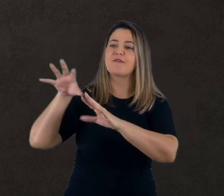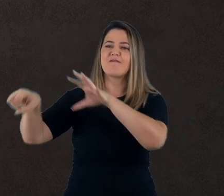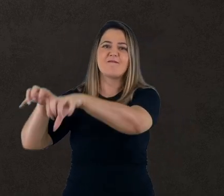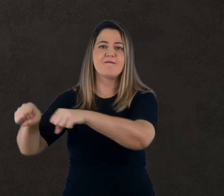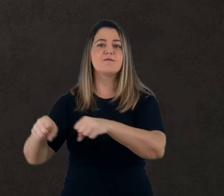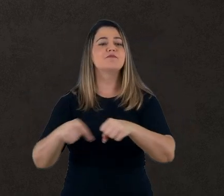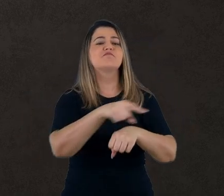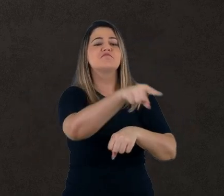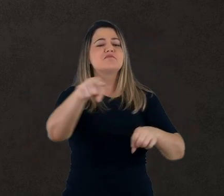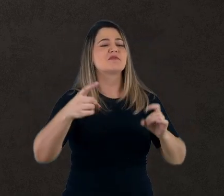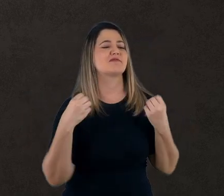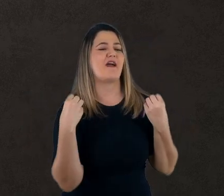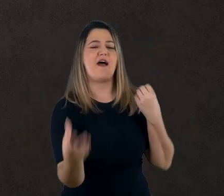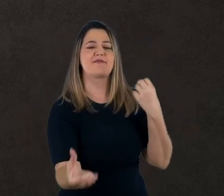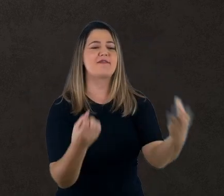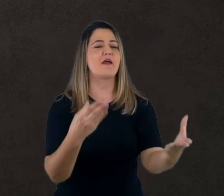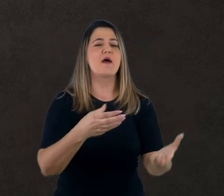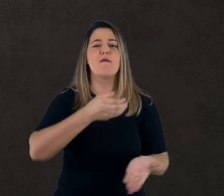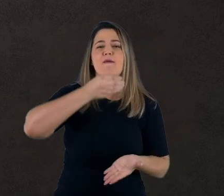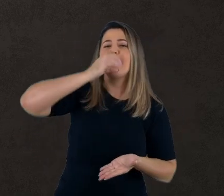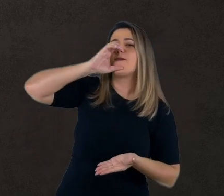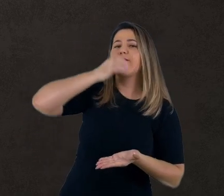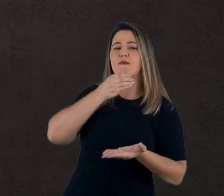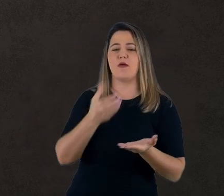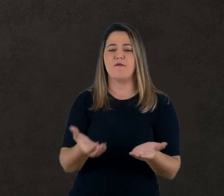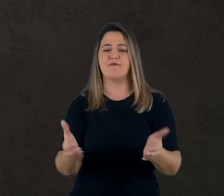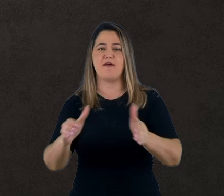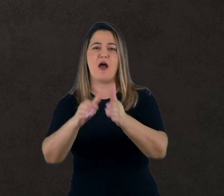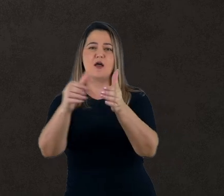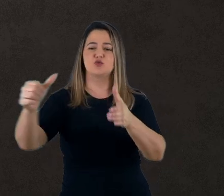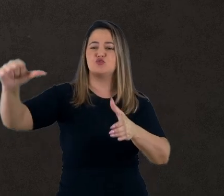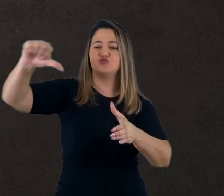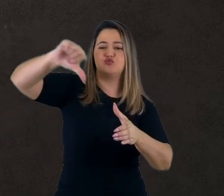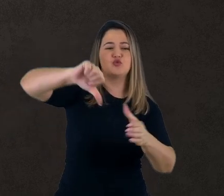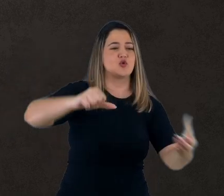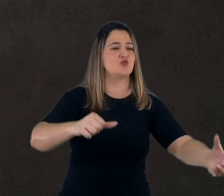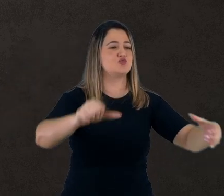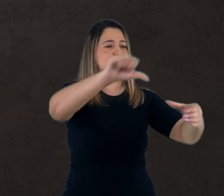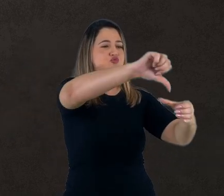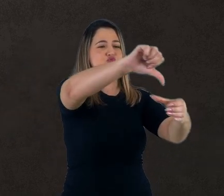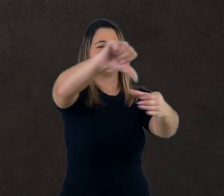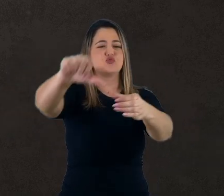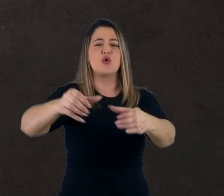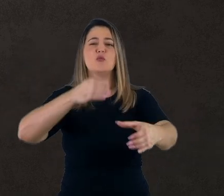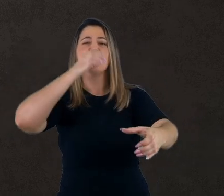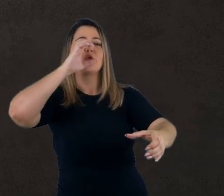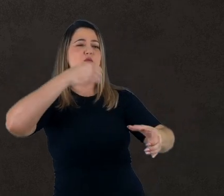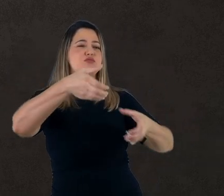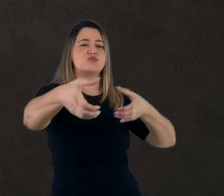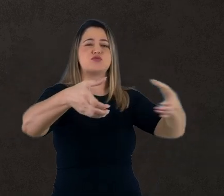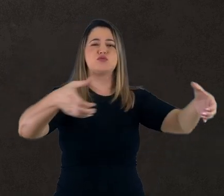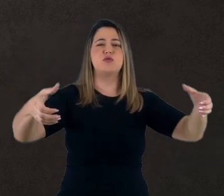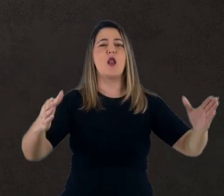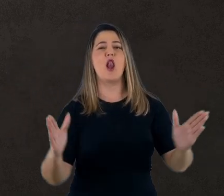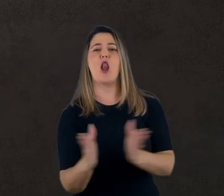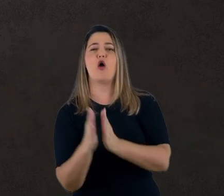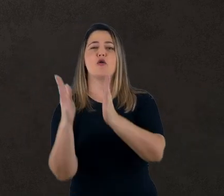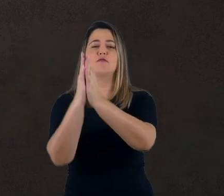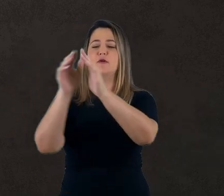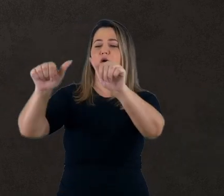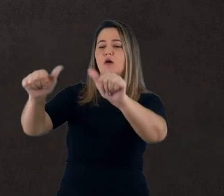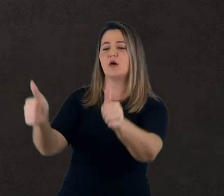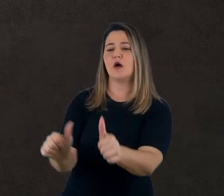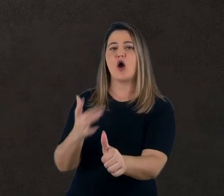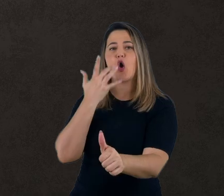beberam neles o rei, os seus grandes, as suas mulheres e concubinas. Beberam vinho e deram louvores aos deuses de ouro e